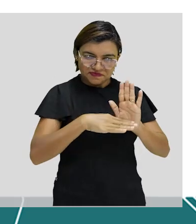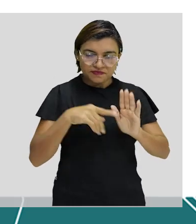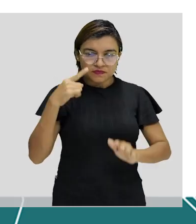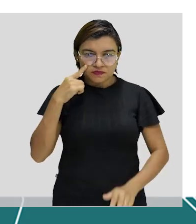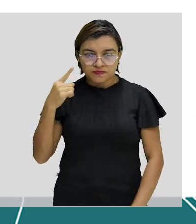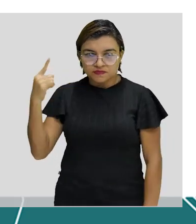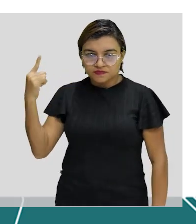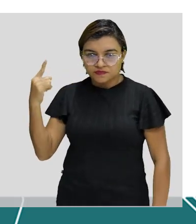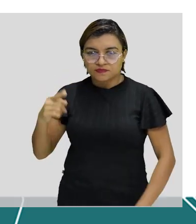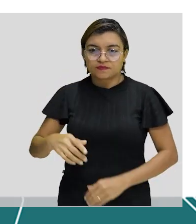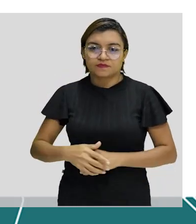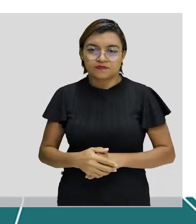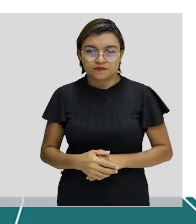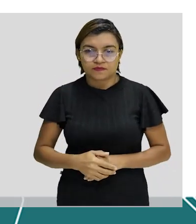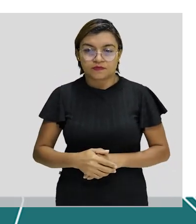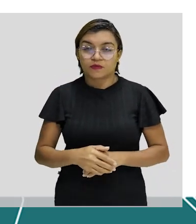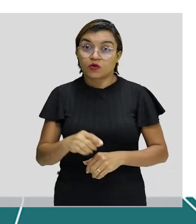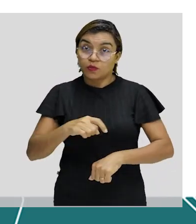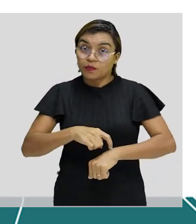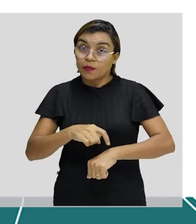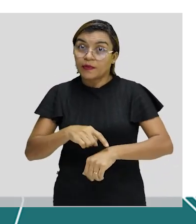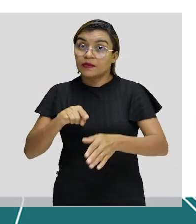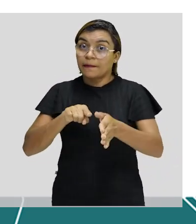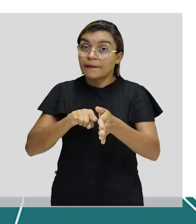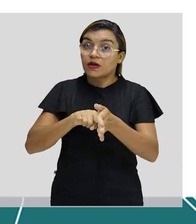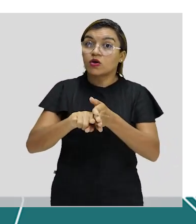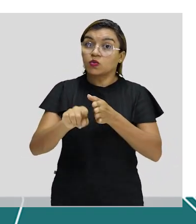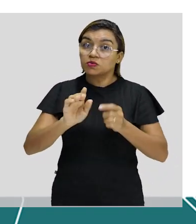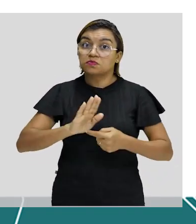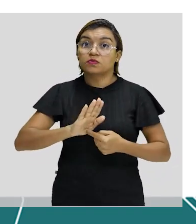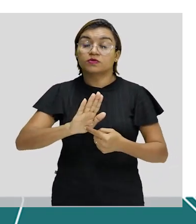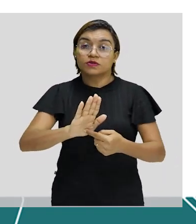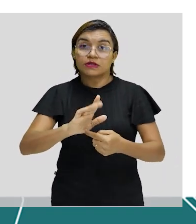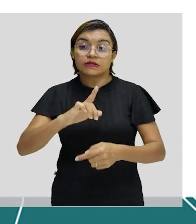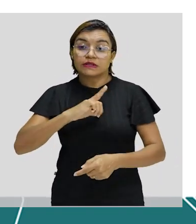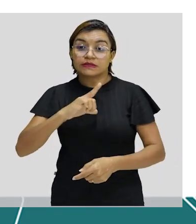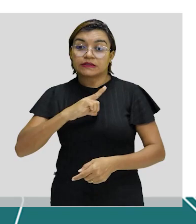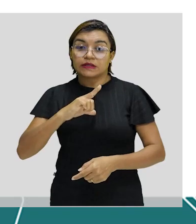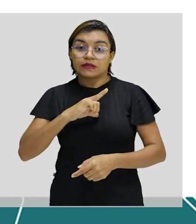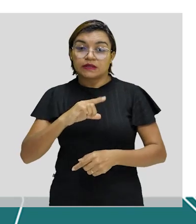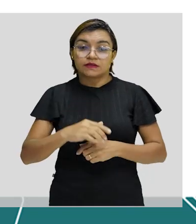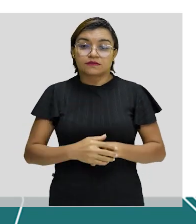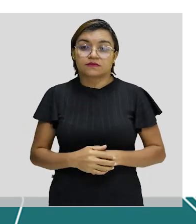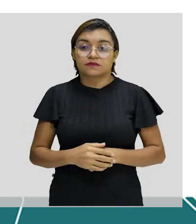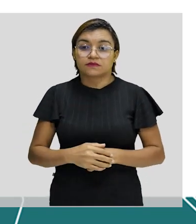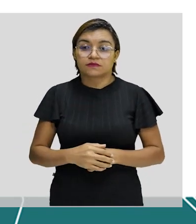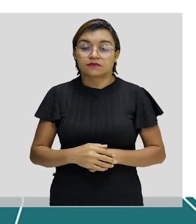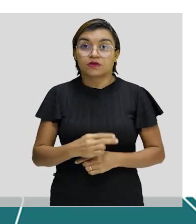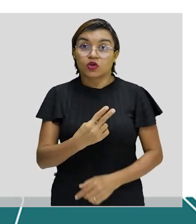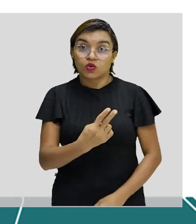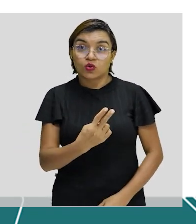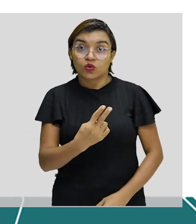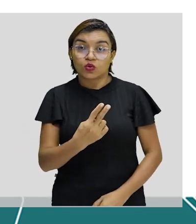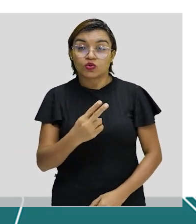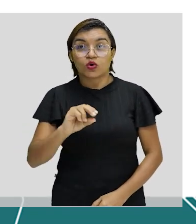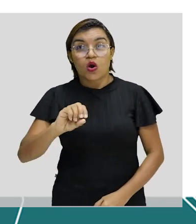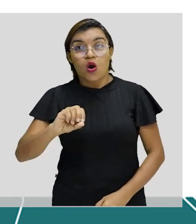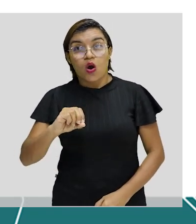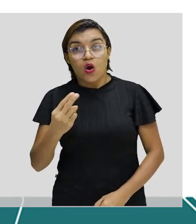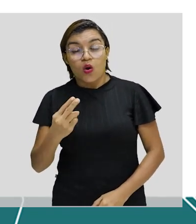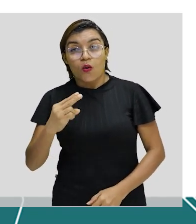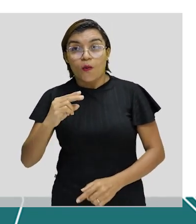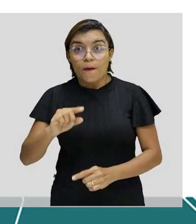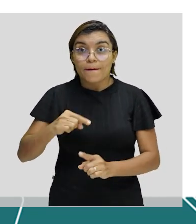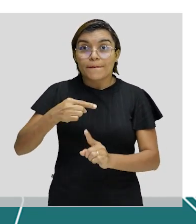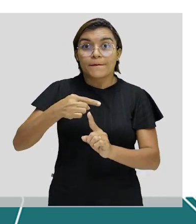questão nós forem dadas, ou a pergunta também, envolver dois ou mais reagentes,